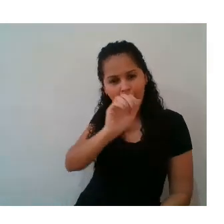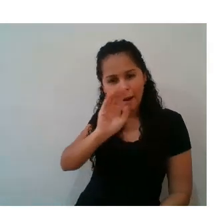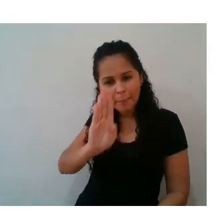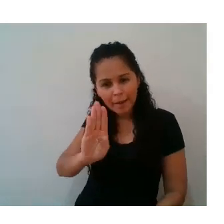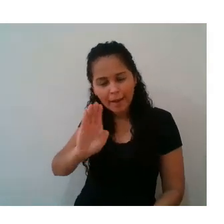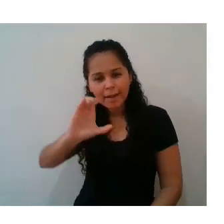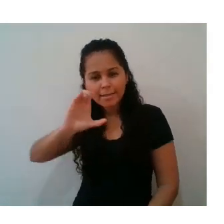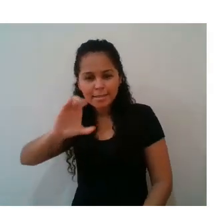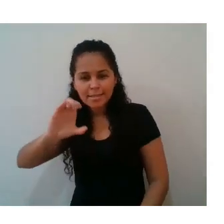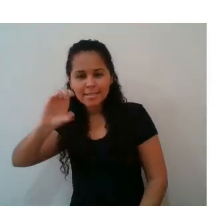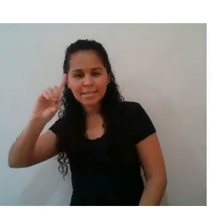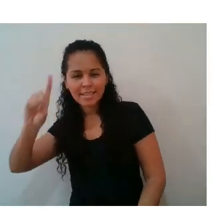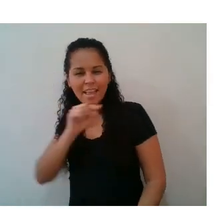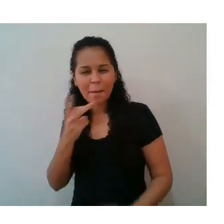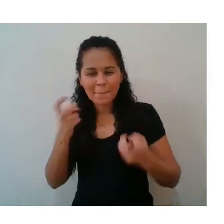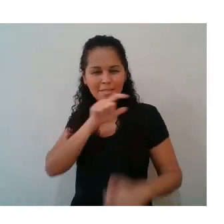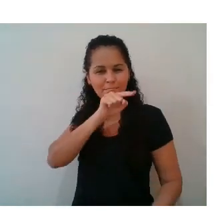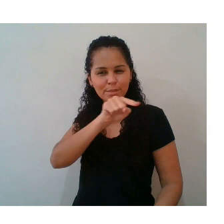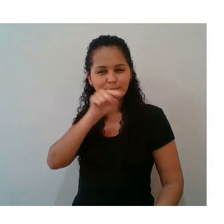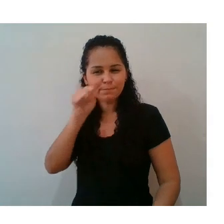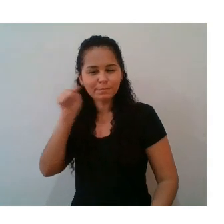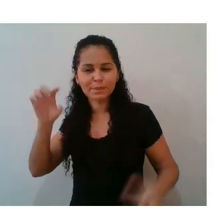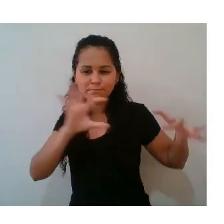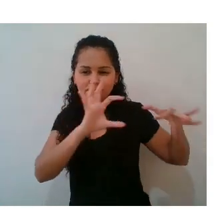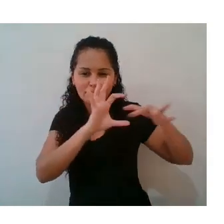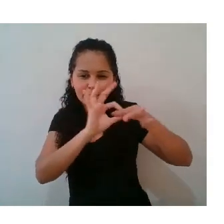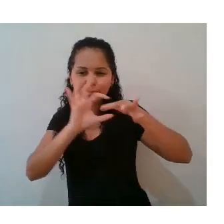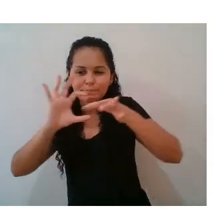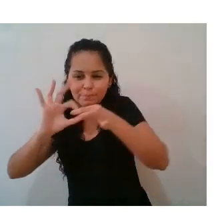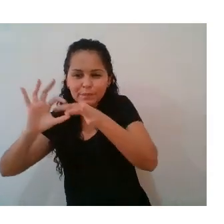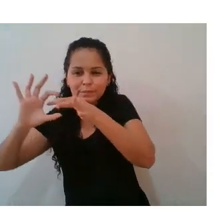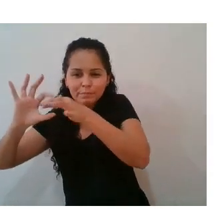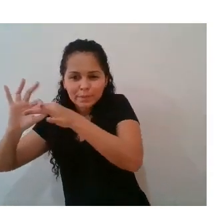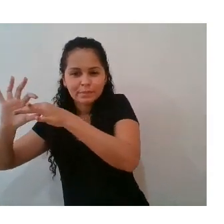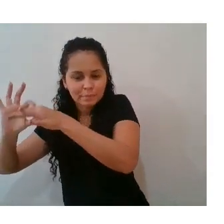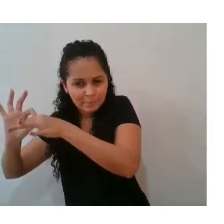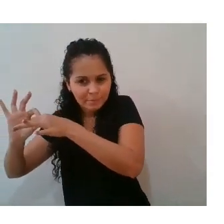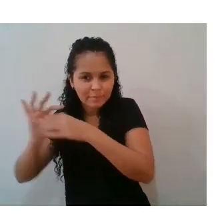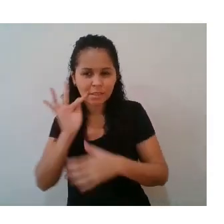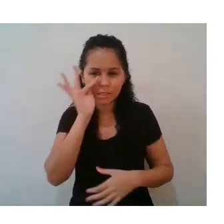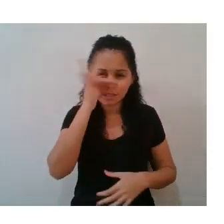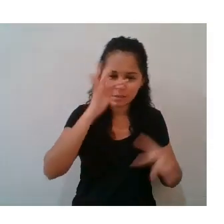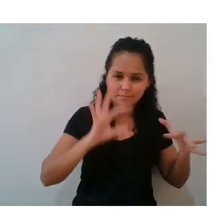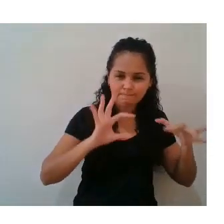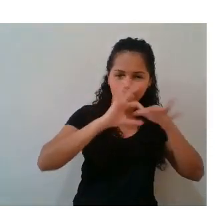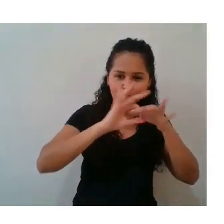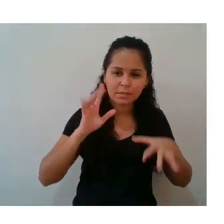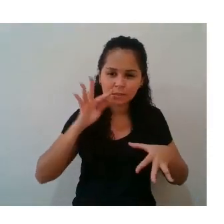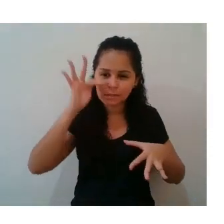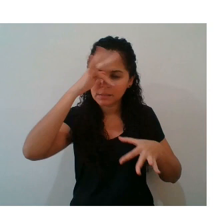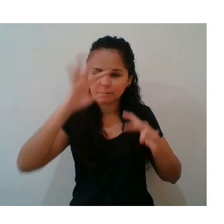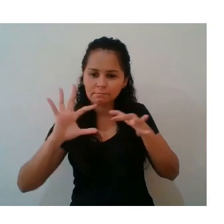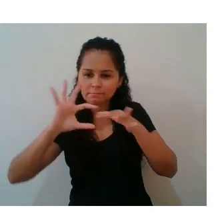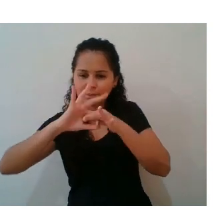B, C, D, que ligam os resistores, eles são representados, eles são simplesmente conectados de um